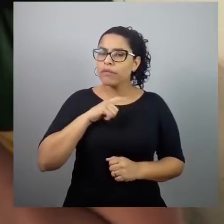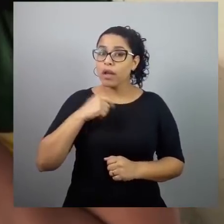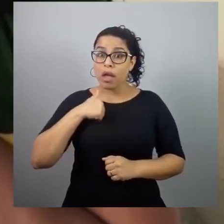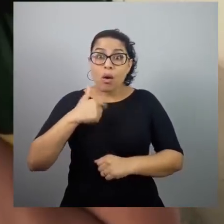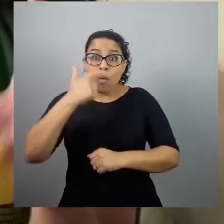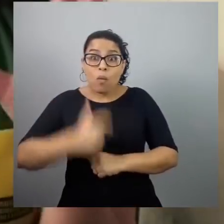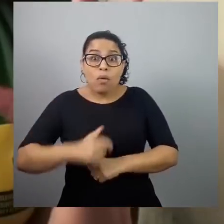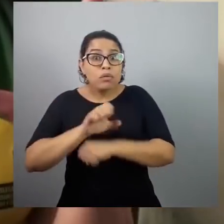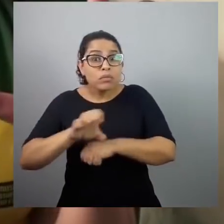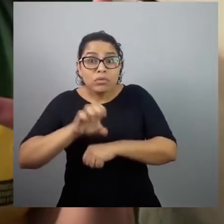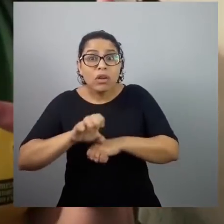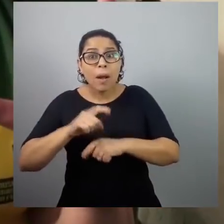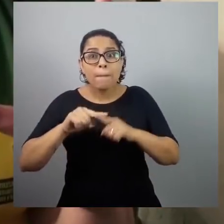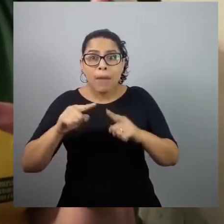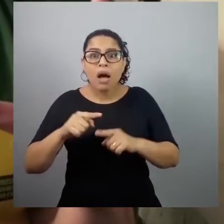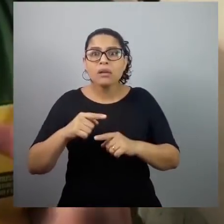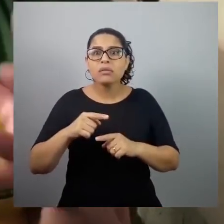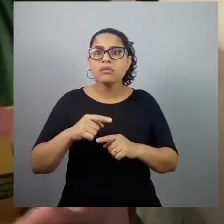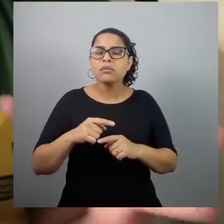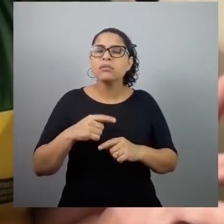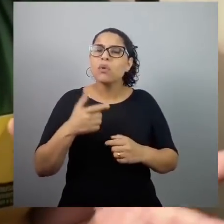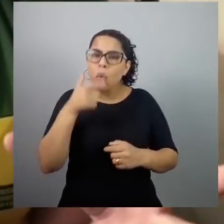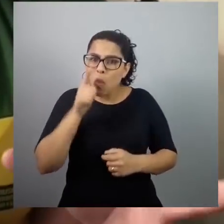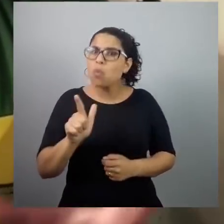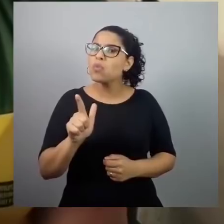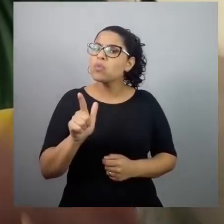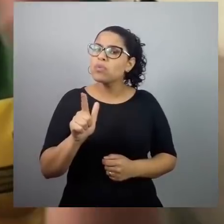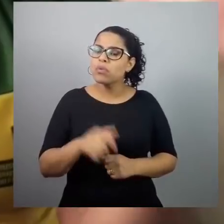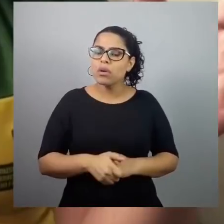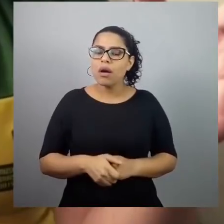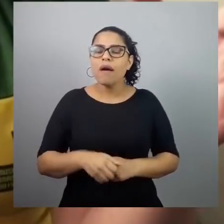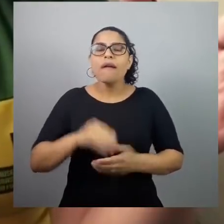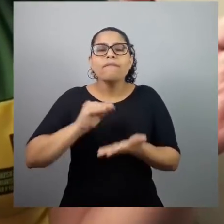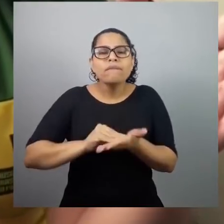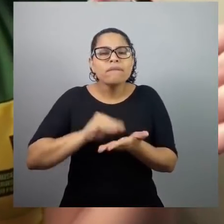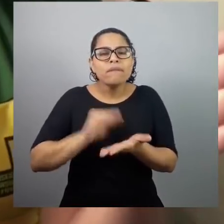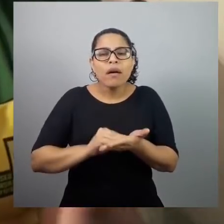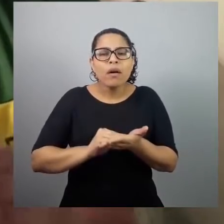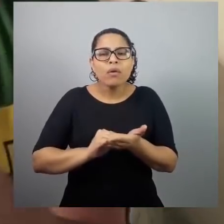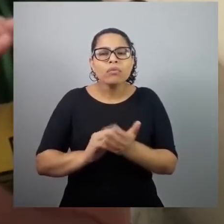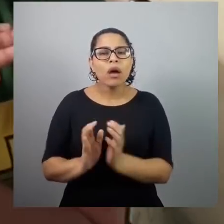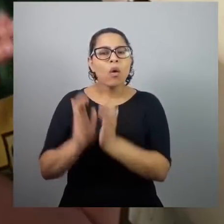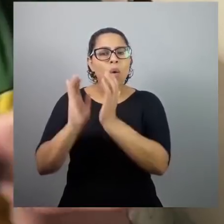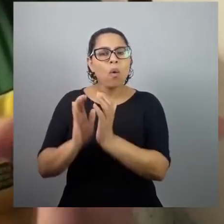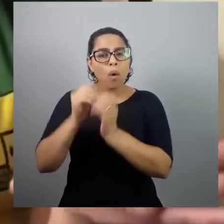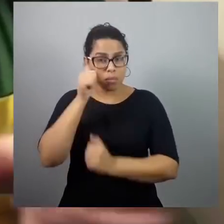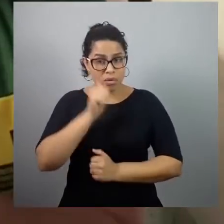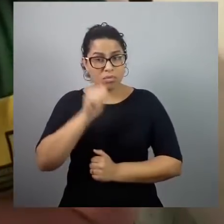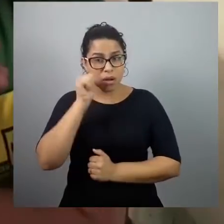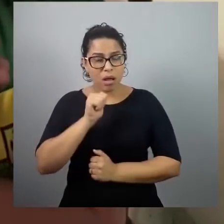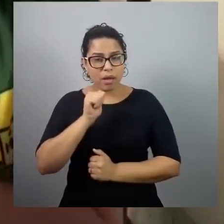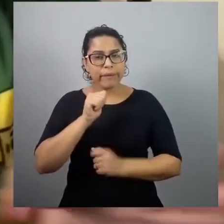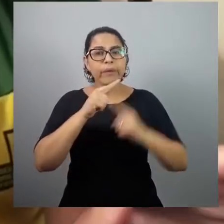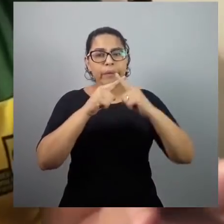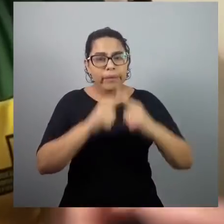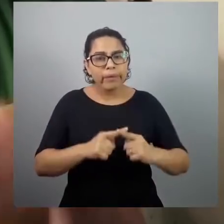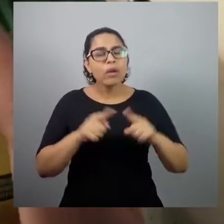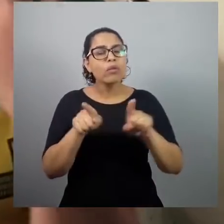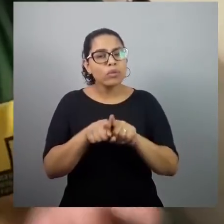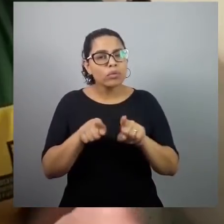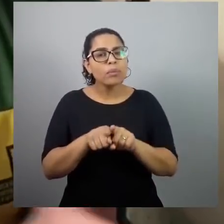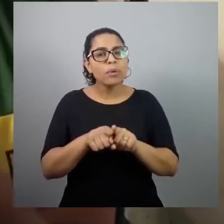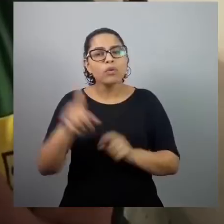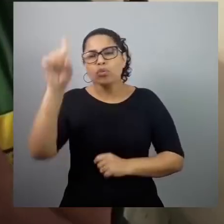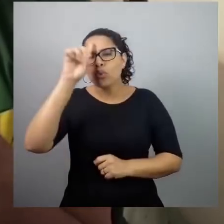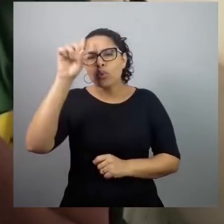era estagiária. Mas nesses espaços de grande visibilidade, eu quero mais, entendeu? Eu senti falta na Copa do Mundo Feminina, como eu sinto em todas as competições, em todos os dias, a gente